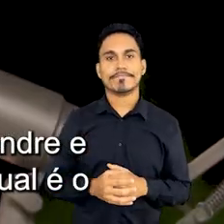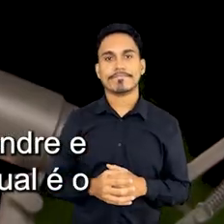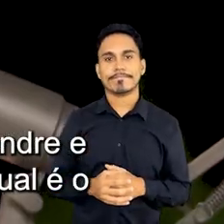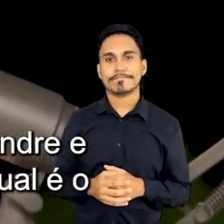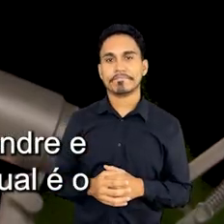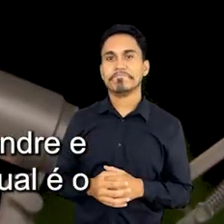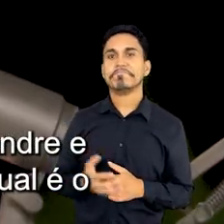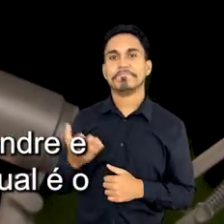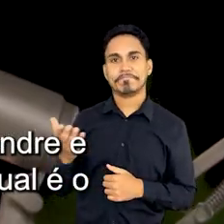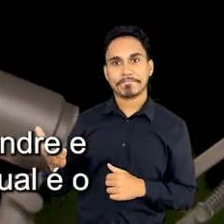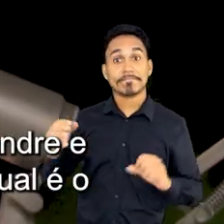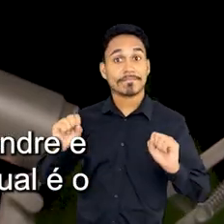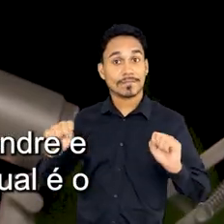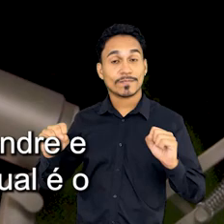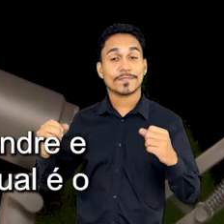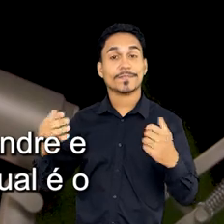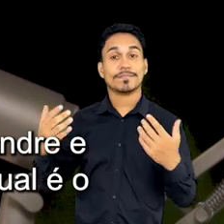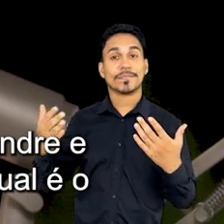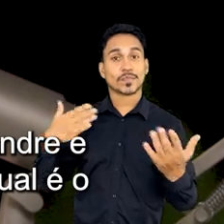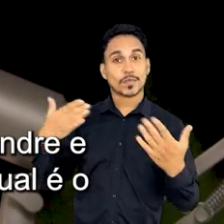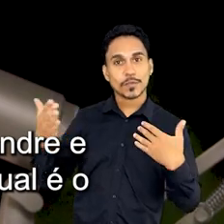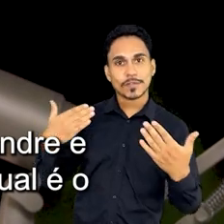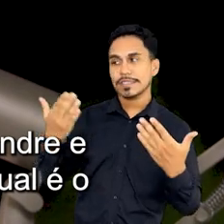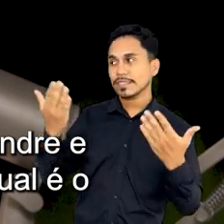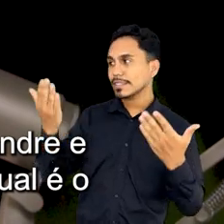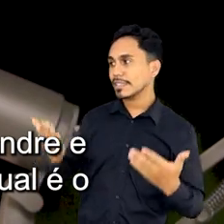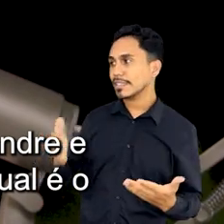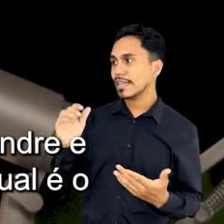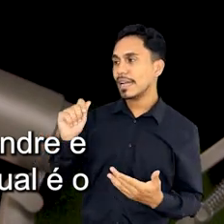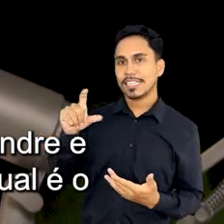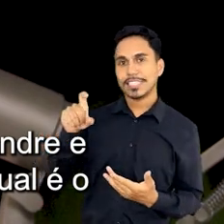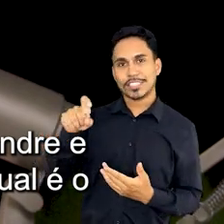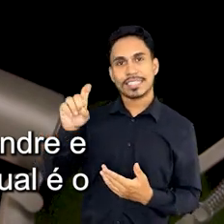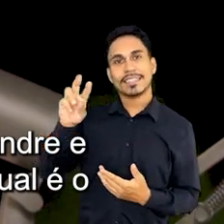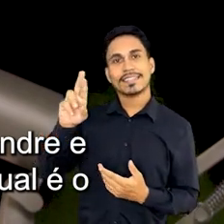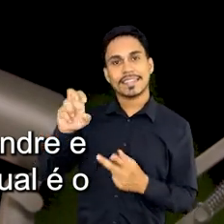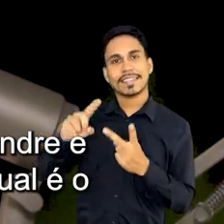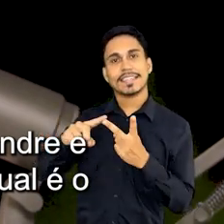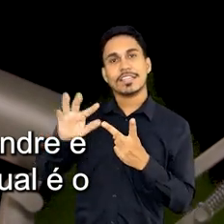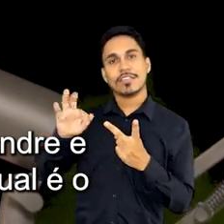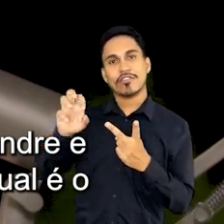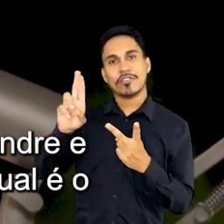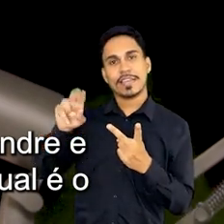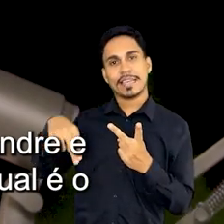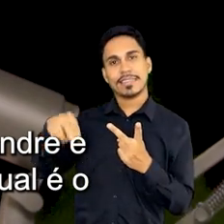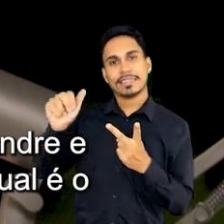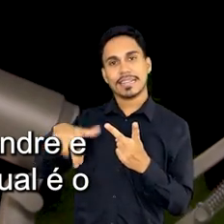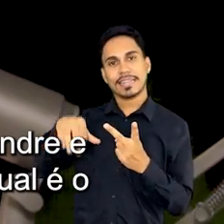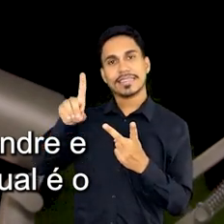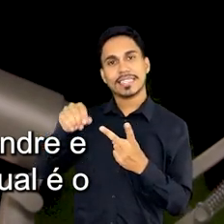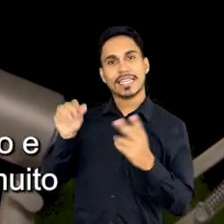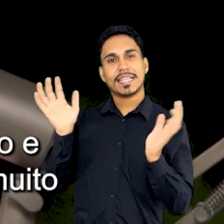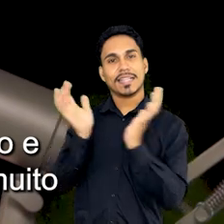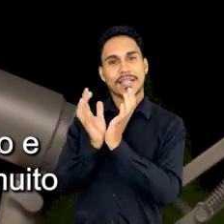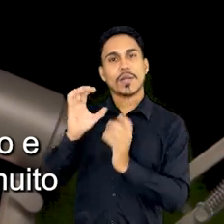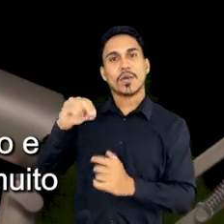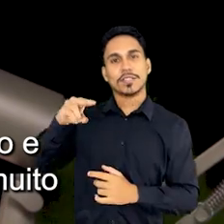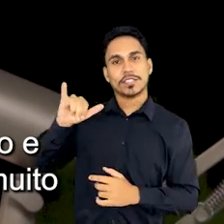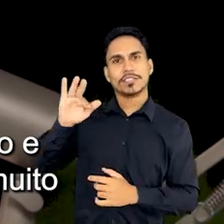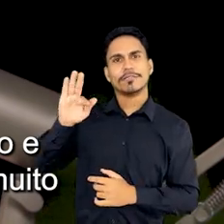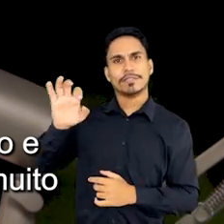isso a gente pode conversar um pouco mais sobre com Alexandre e Fernanda do conif né a gente entendeu bem qual é o